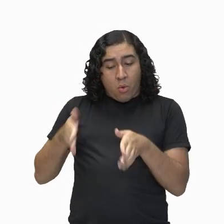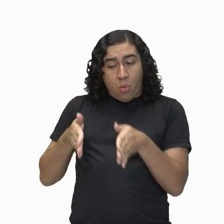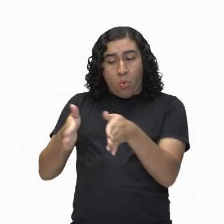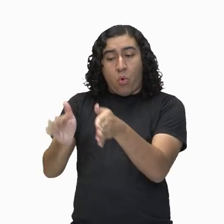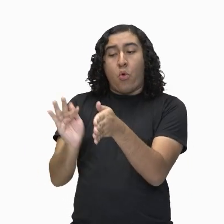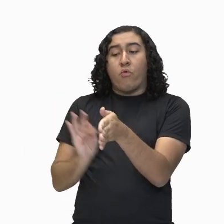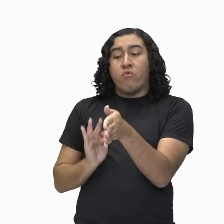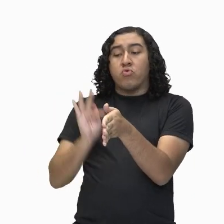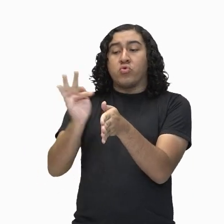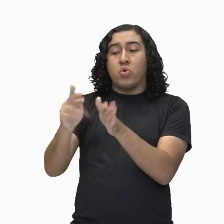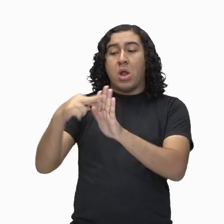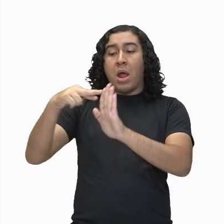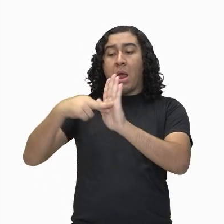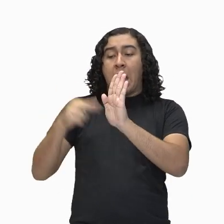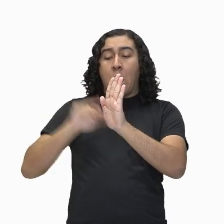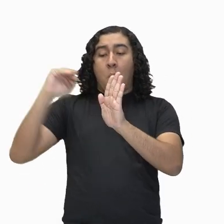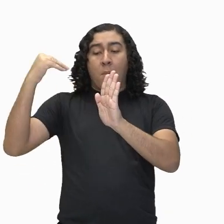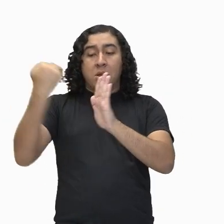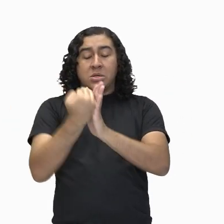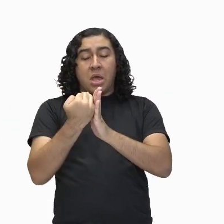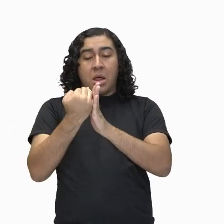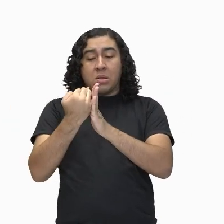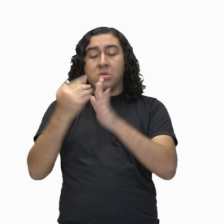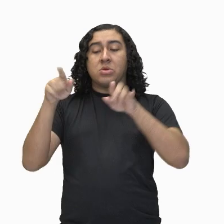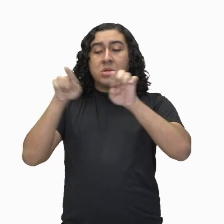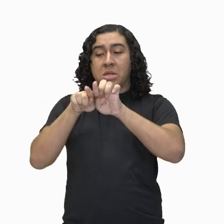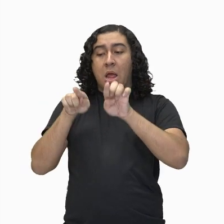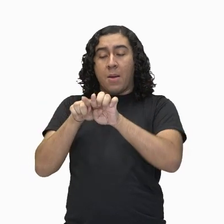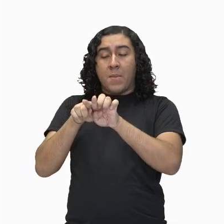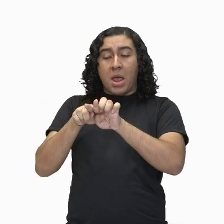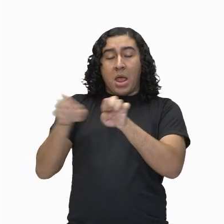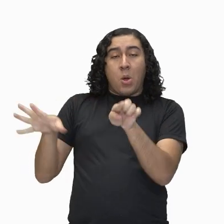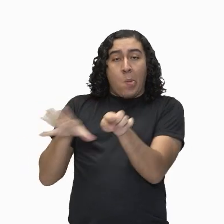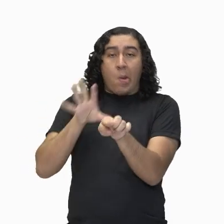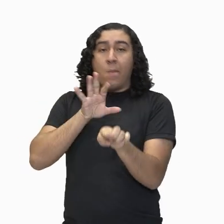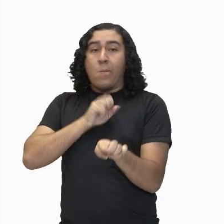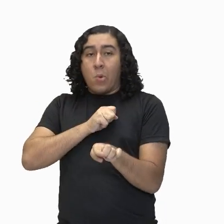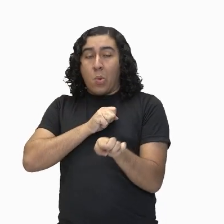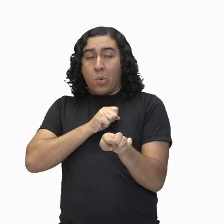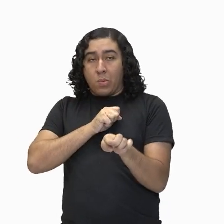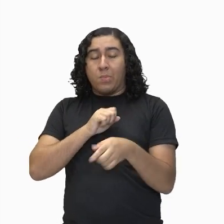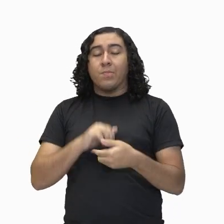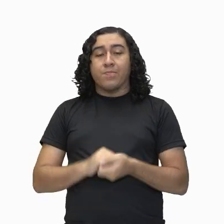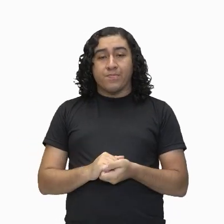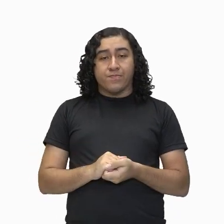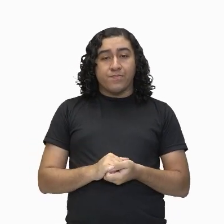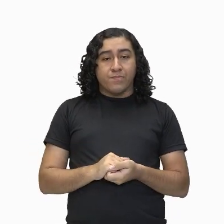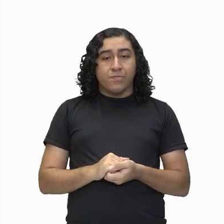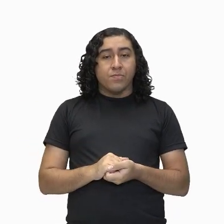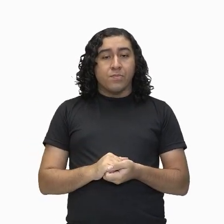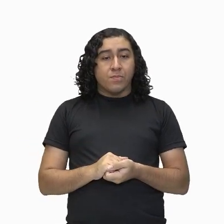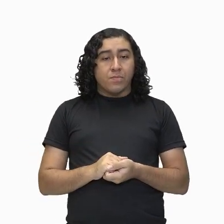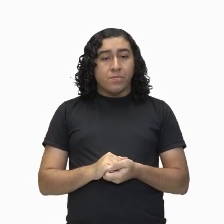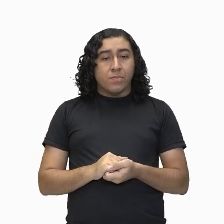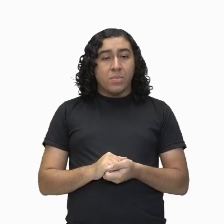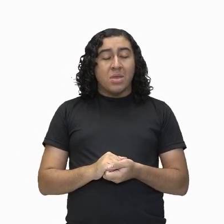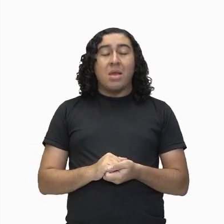íntegra, sincera e apaixonada. Apesar da existência de